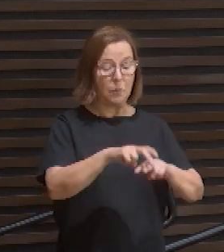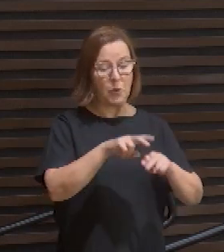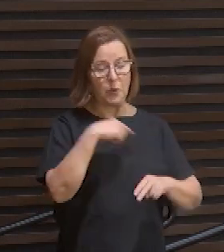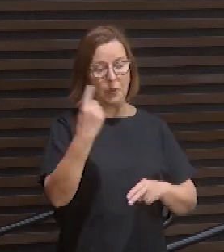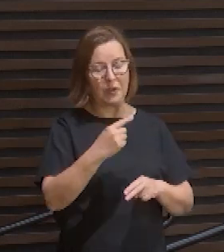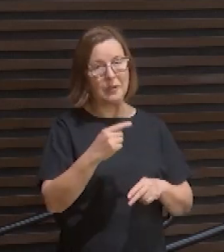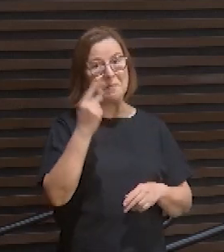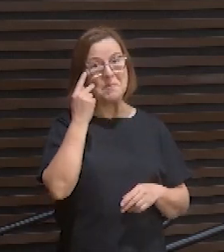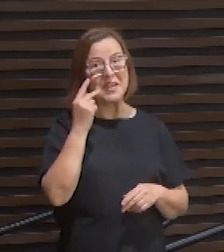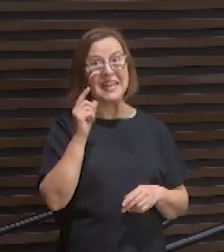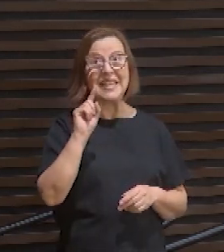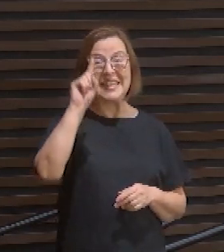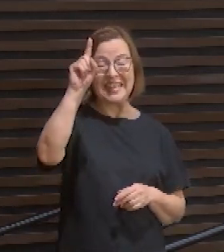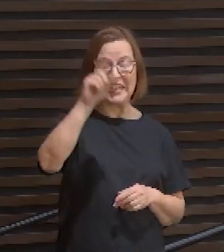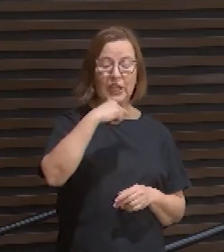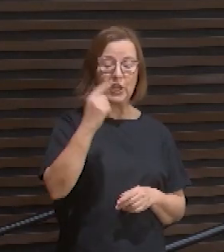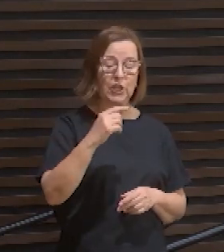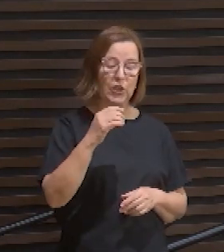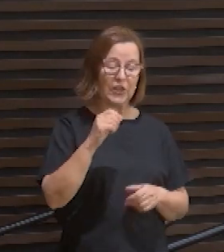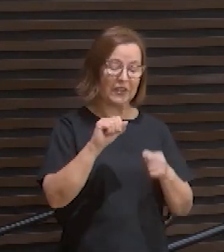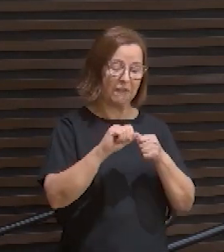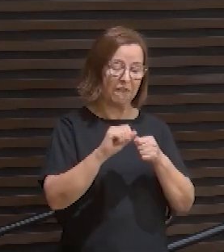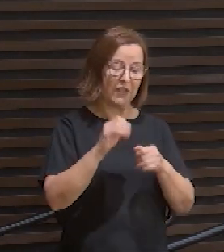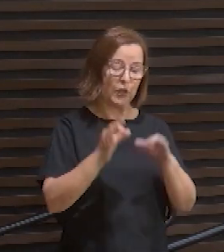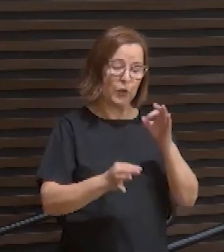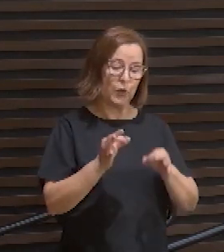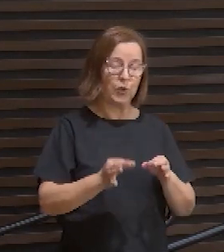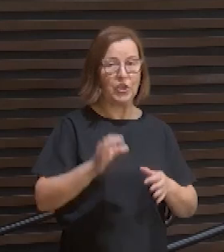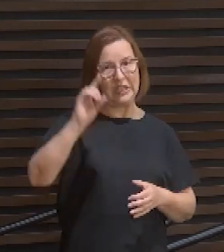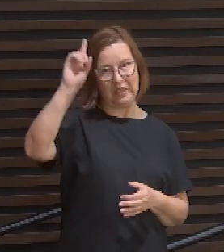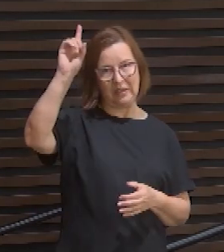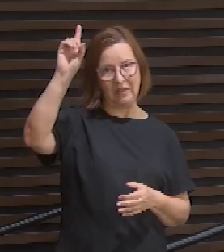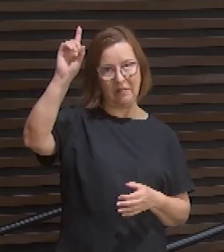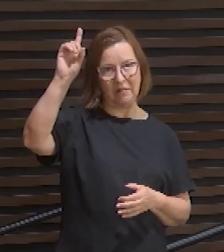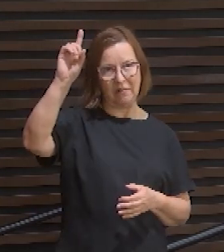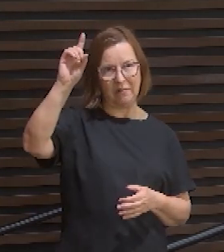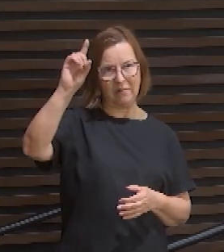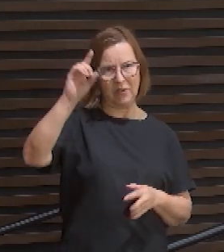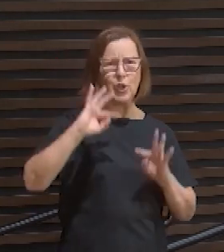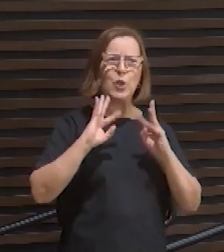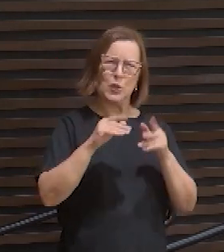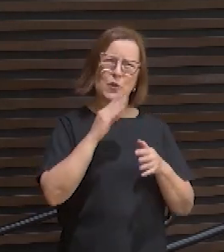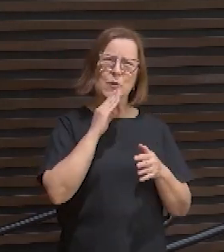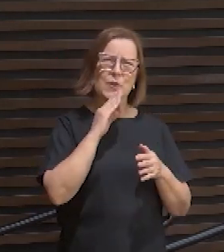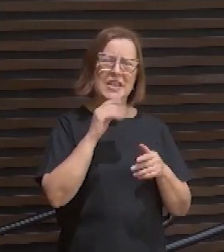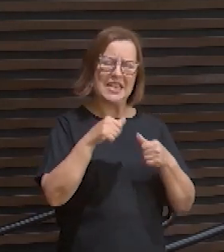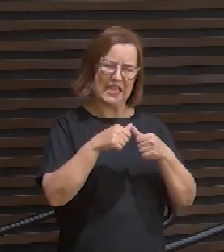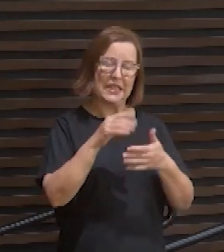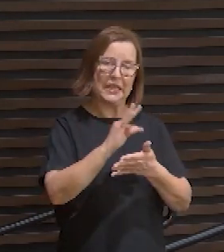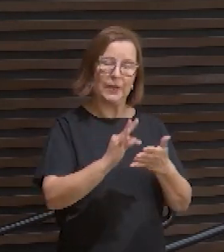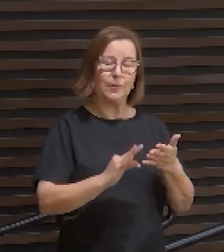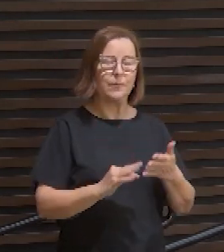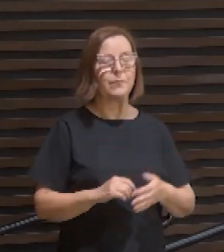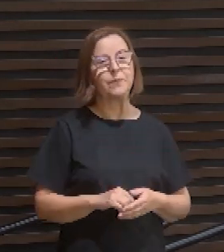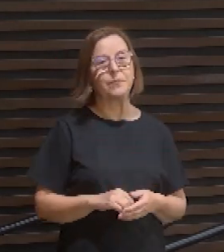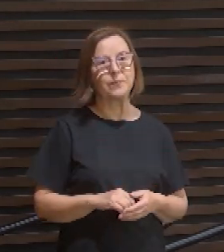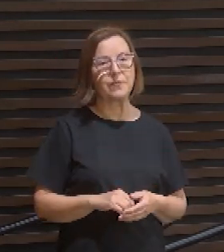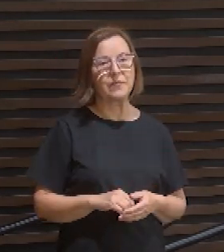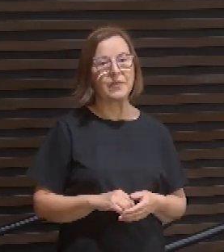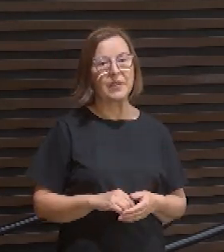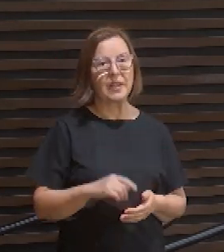nele fôssemos feitos justiça de Deus. Certo? Todos conhecem esse texto. Nesse texto nós temos a